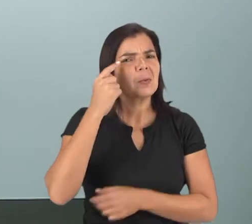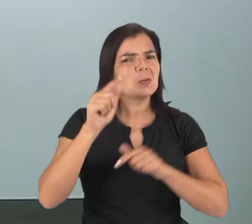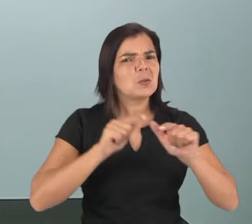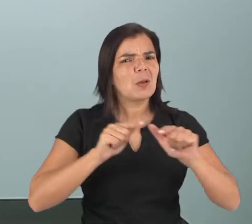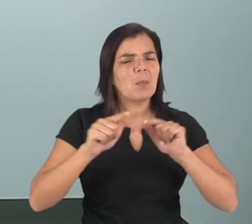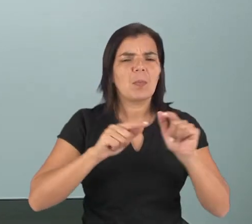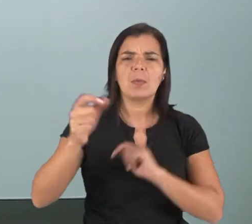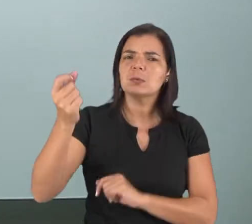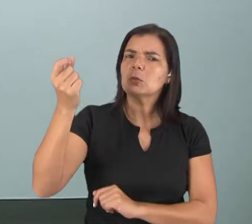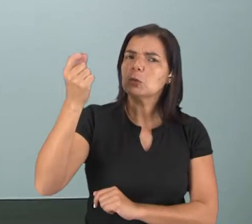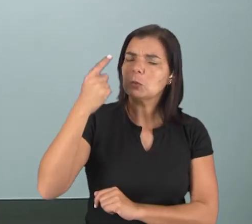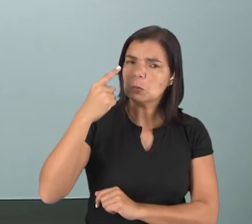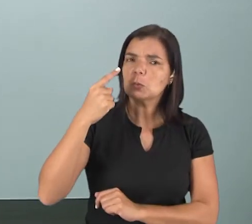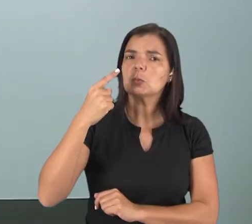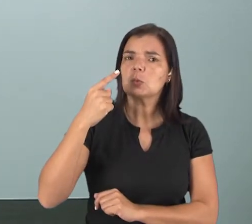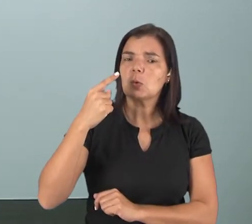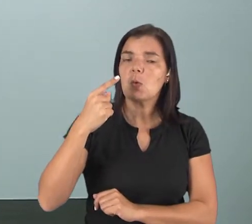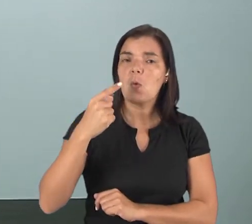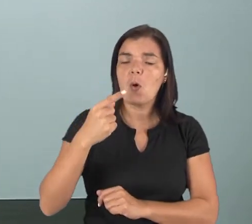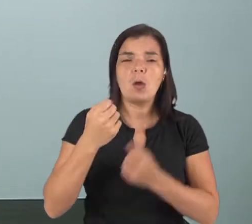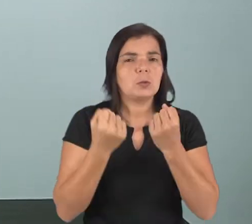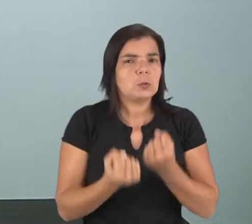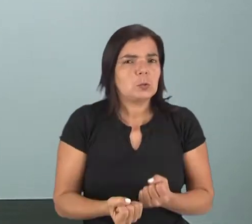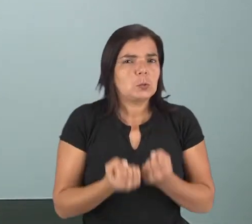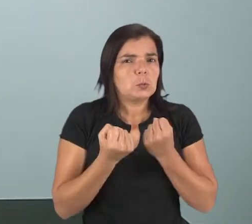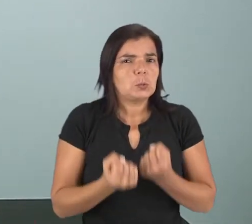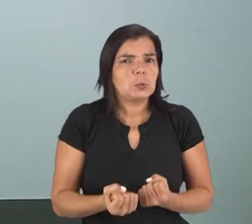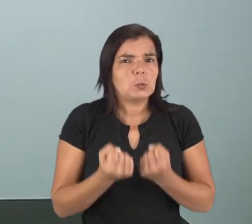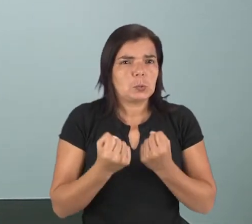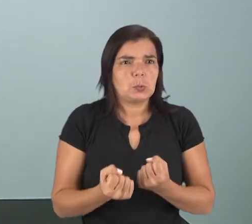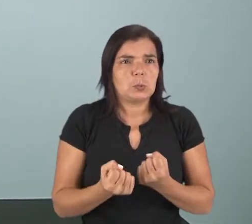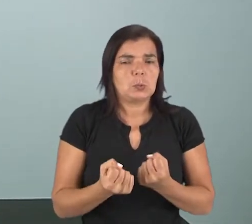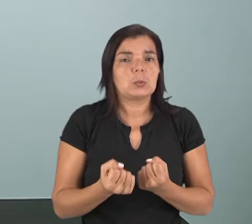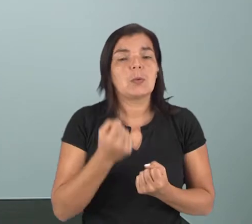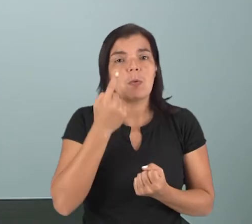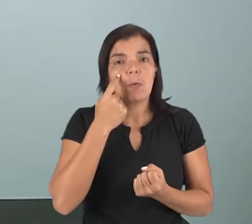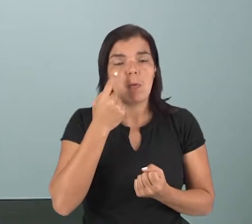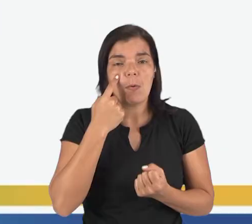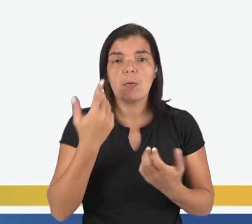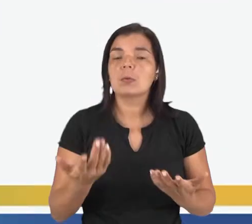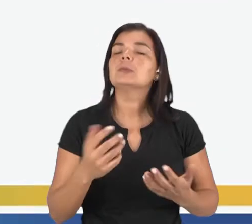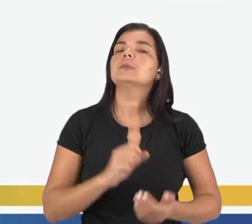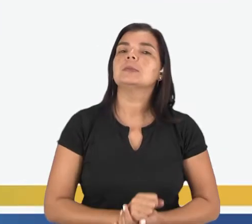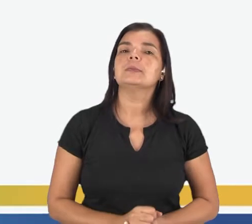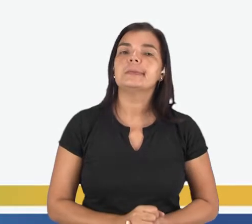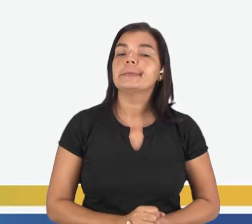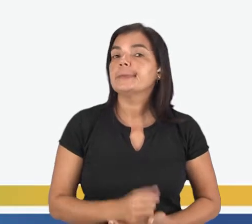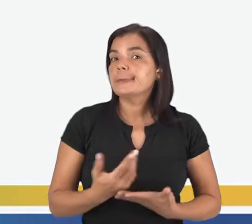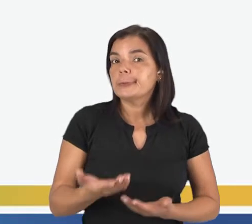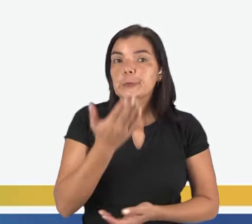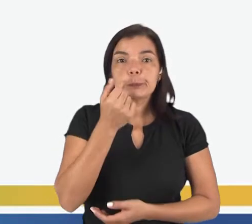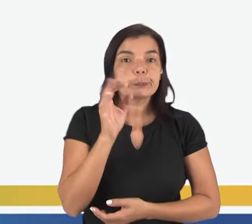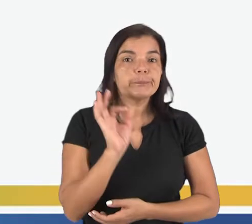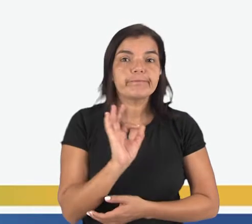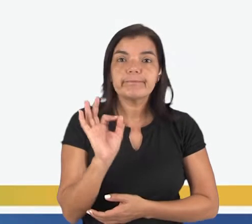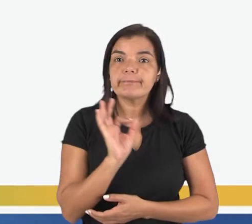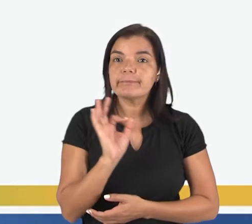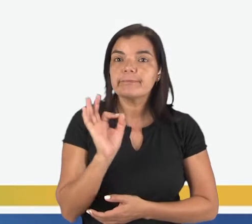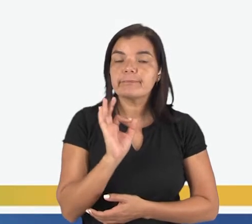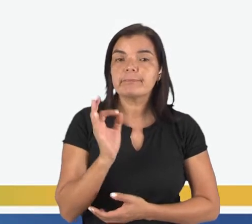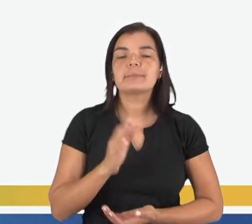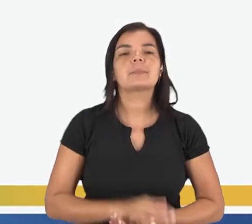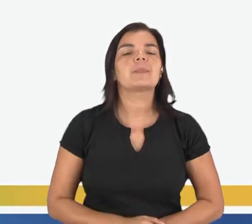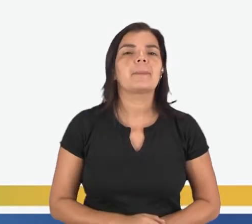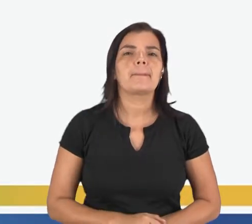no sol, pegando essas cargas pesadíssimas que eles estão pegando aí, né? E sem se alimentar,